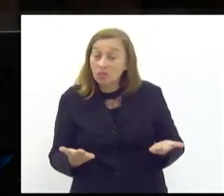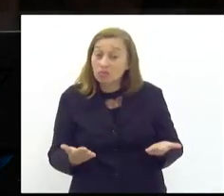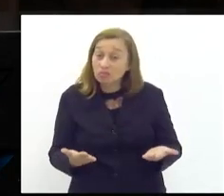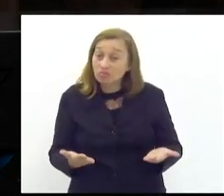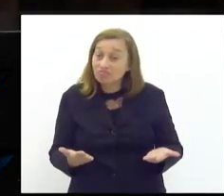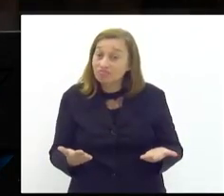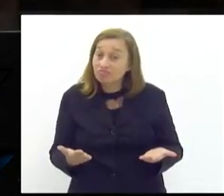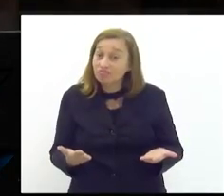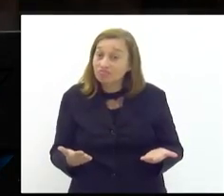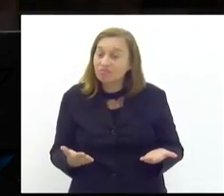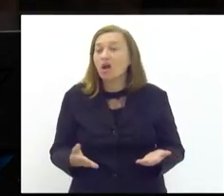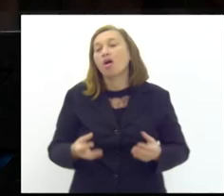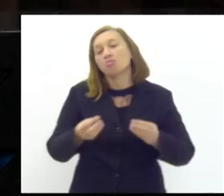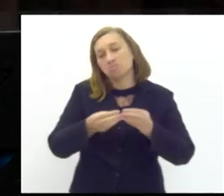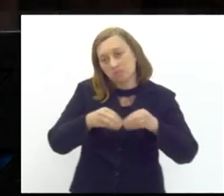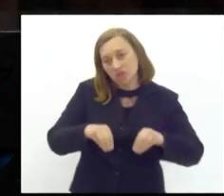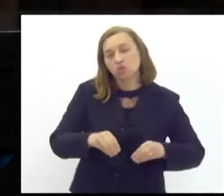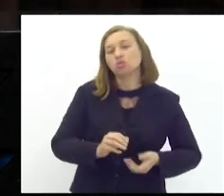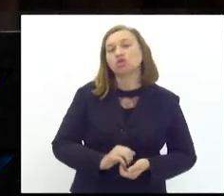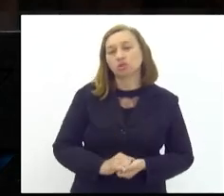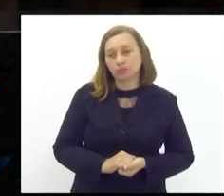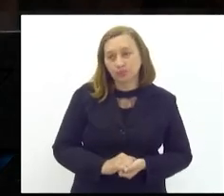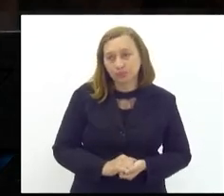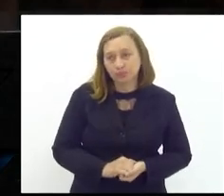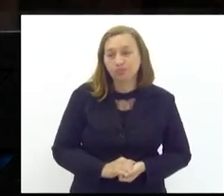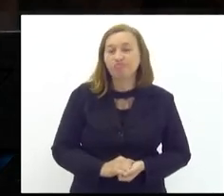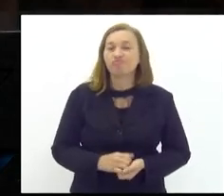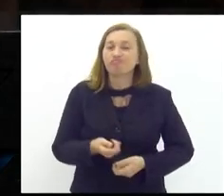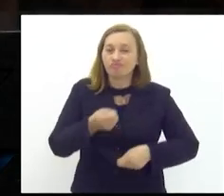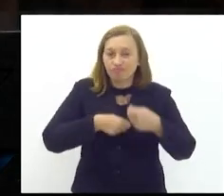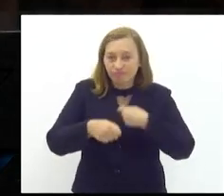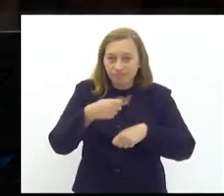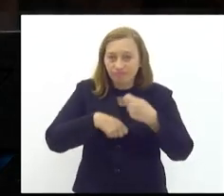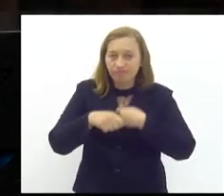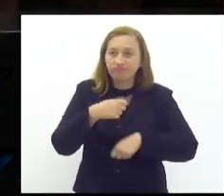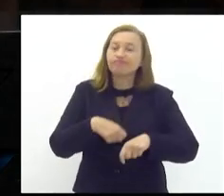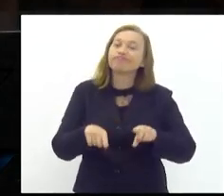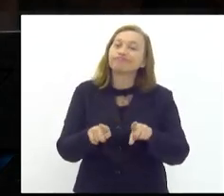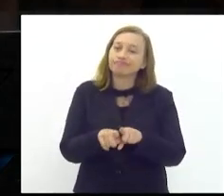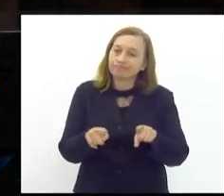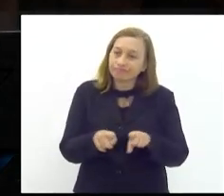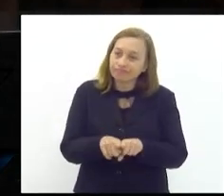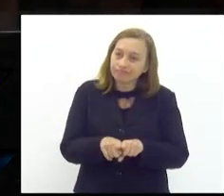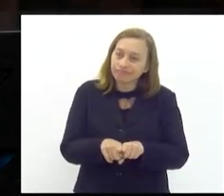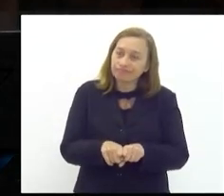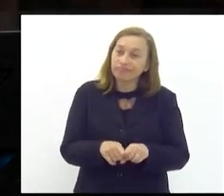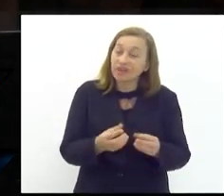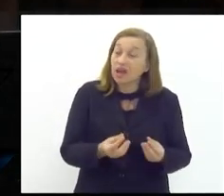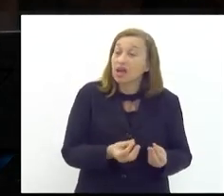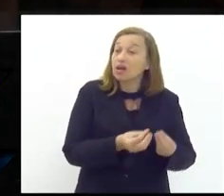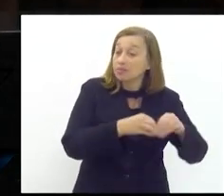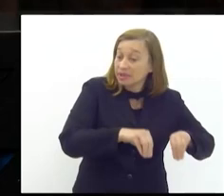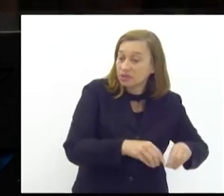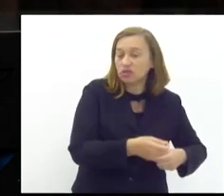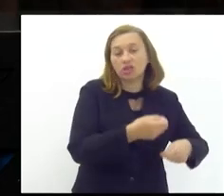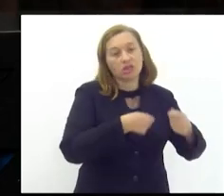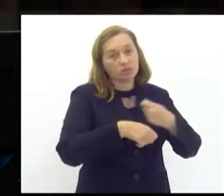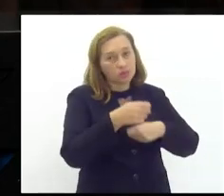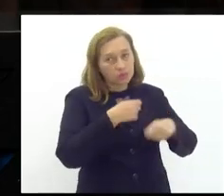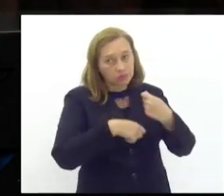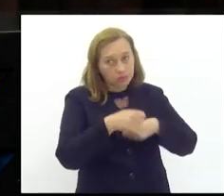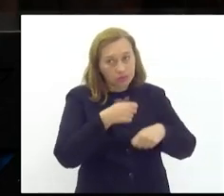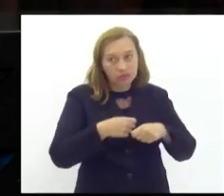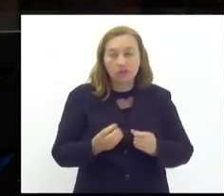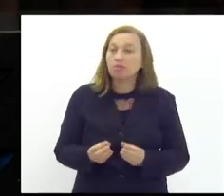também é altamente prejudicial para nossa economia e quando prejudica a nossa economia